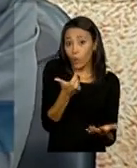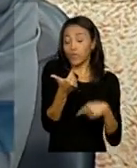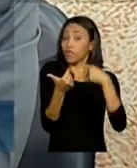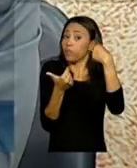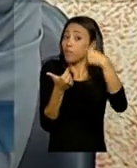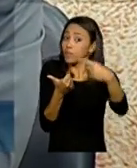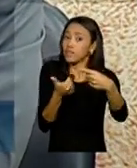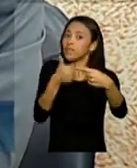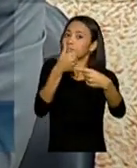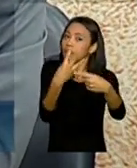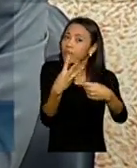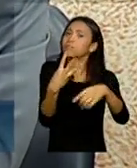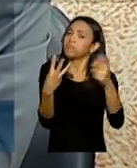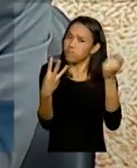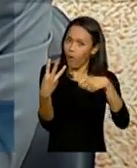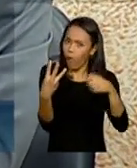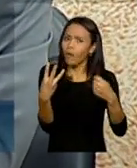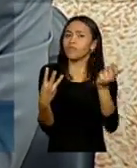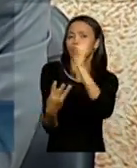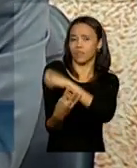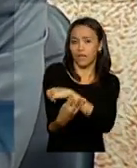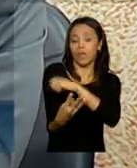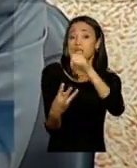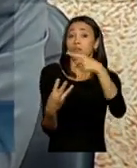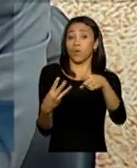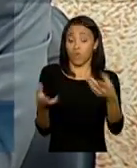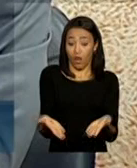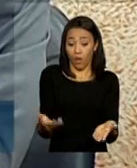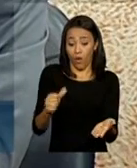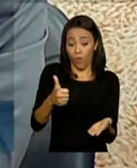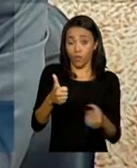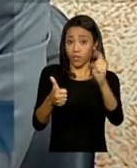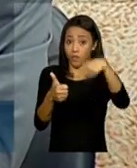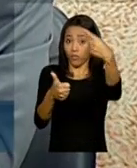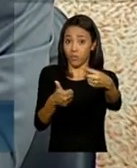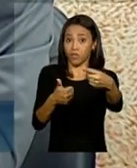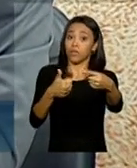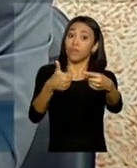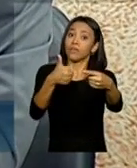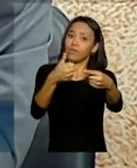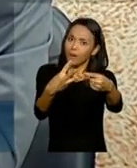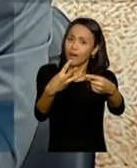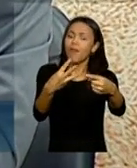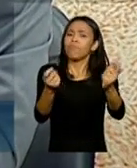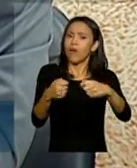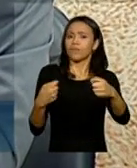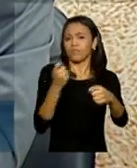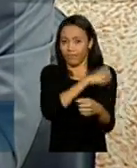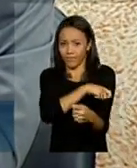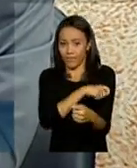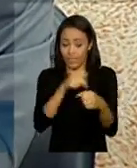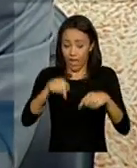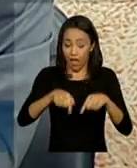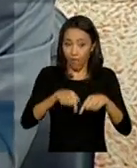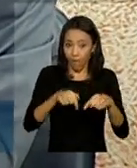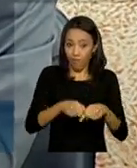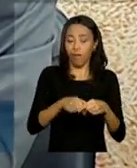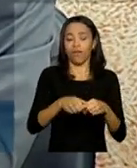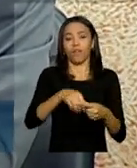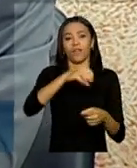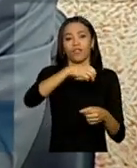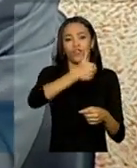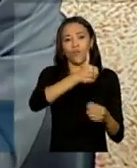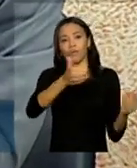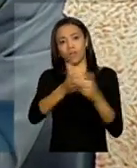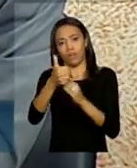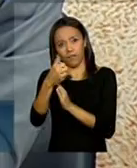poderão ser vacinadas outras que T 11 anos agora e terão 12 20155 poderão ser vacinadas Então nesse primeiro ano a gente pega de 11 a 13 em